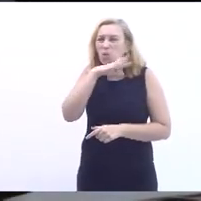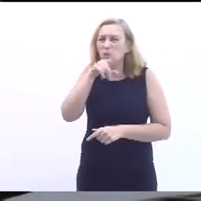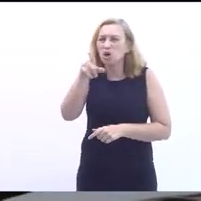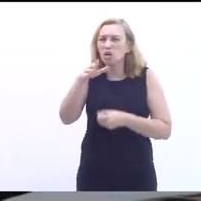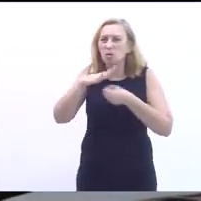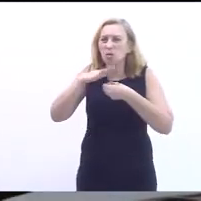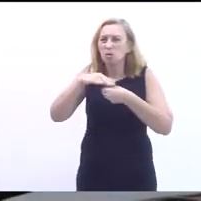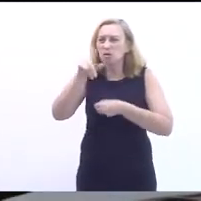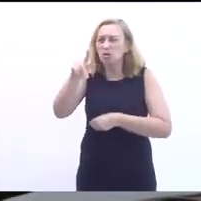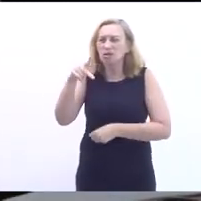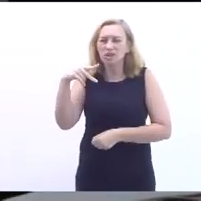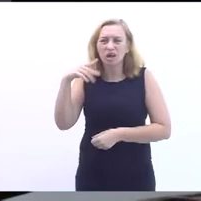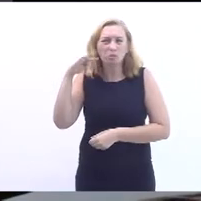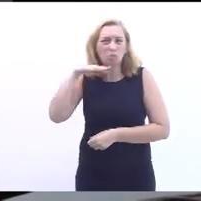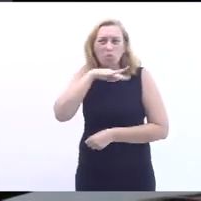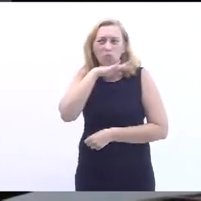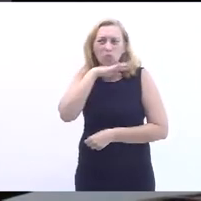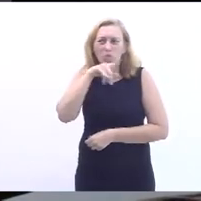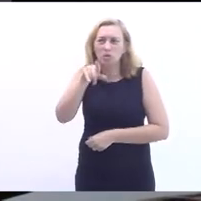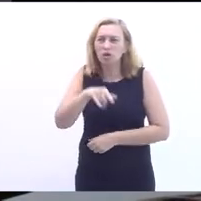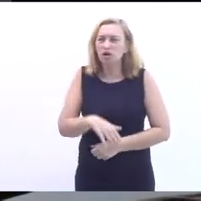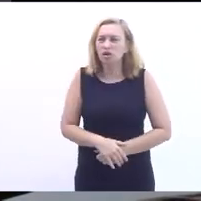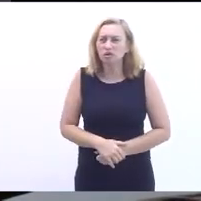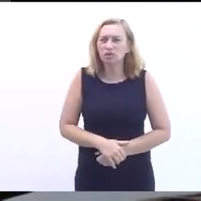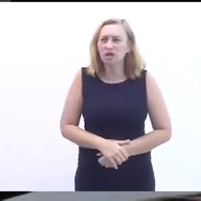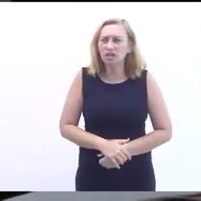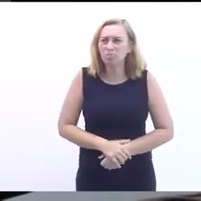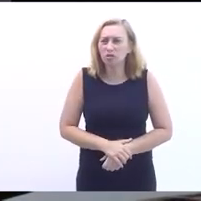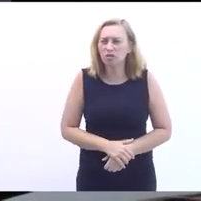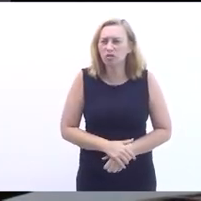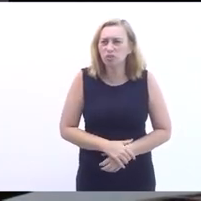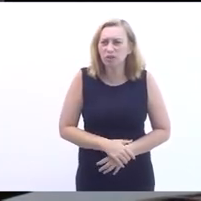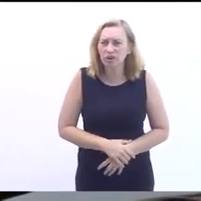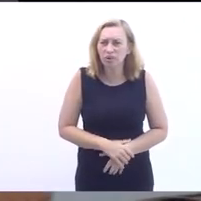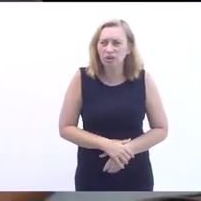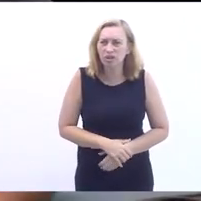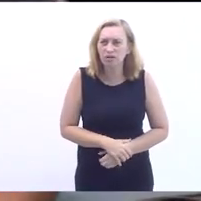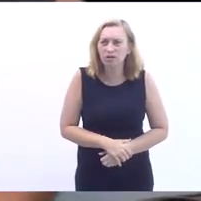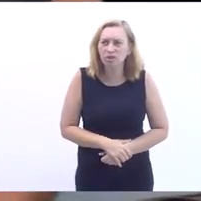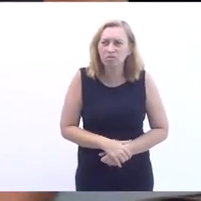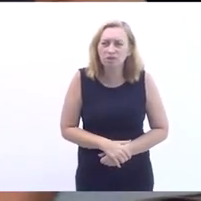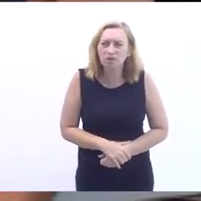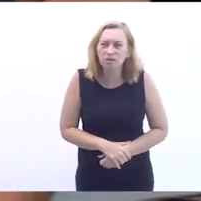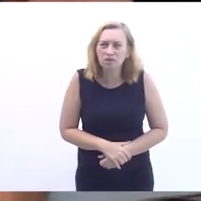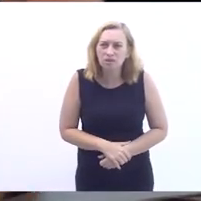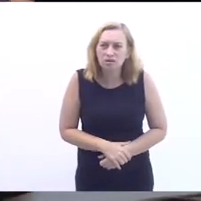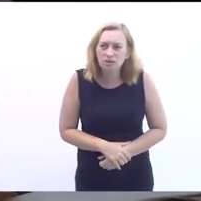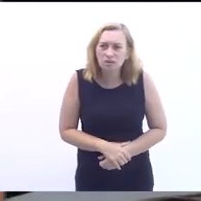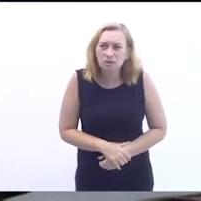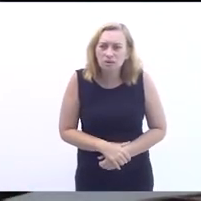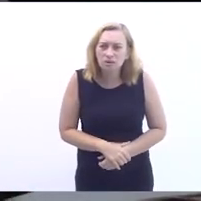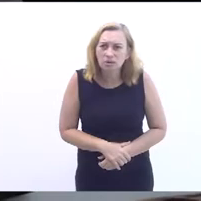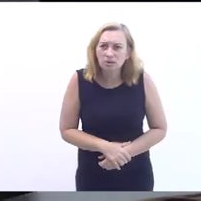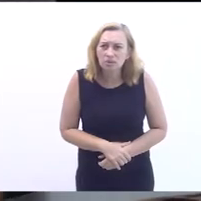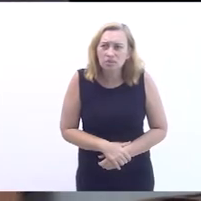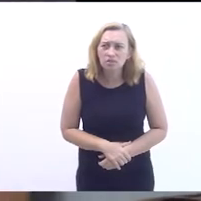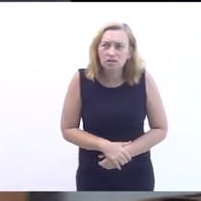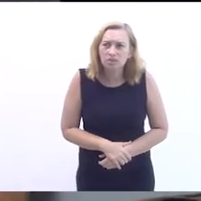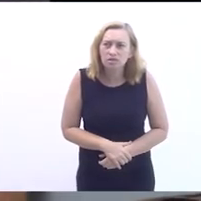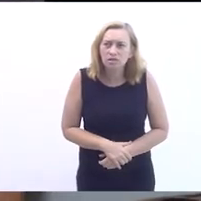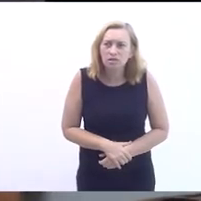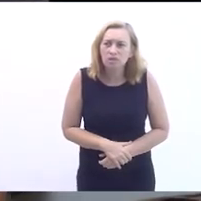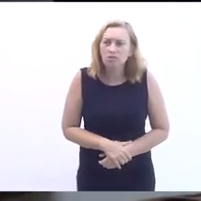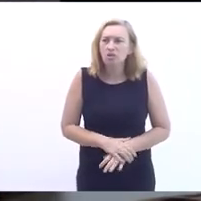o outro ponto né infelizmente acabou meu tempo mas eu vou tentar ser o mais claro possível é é